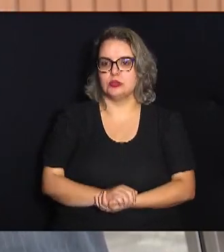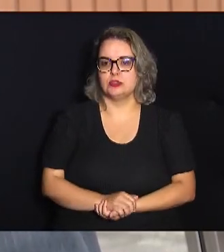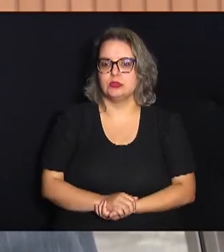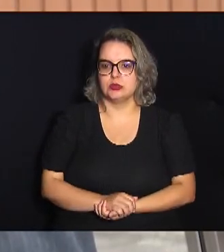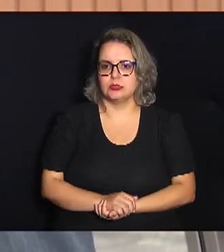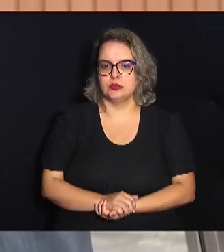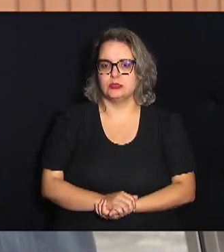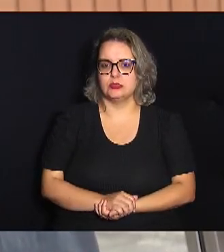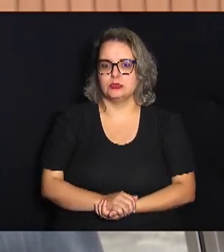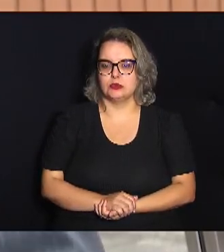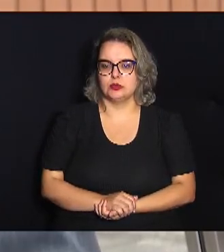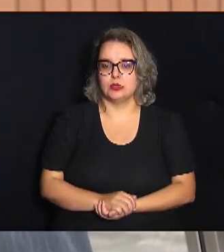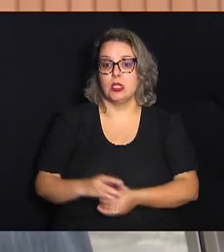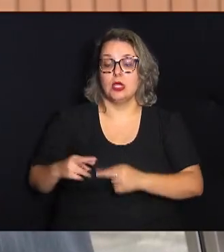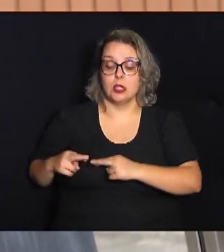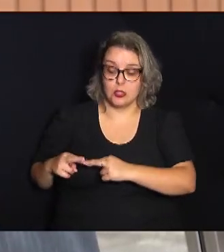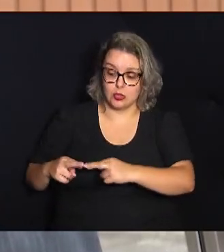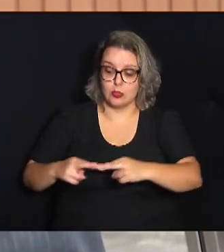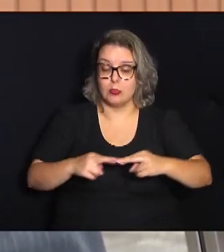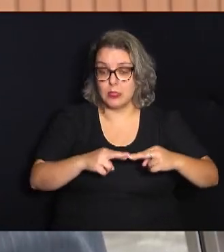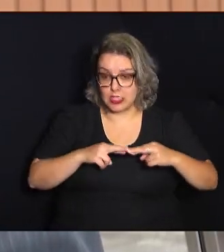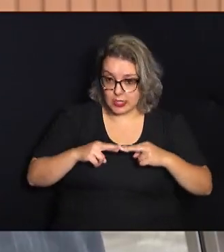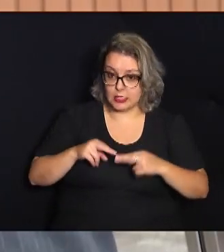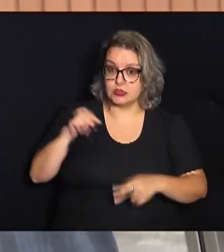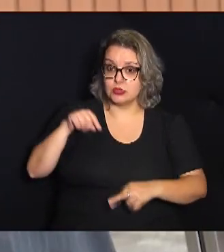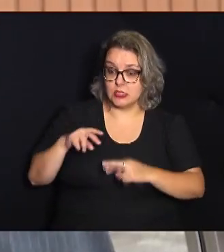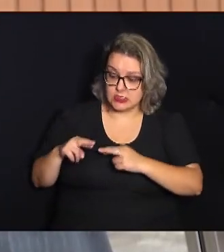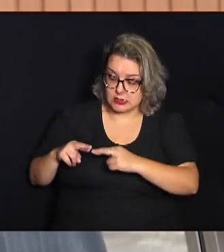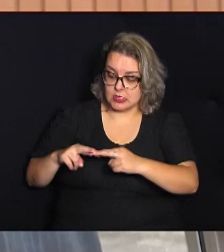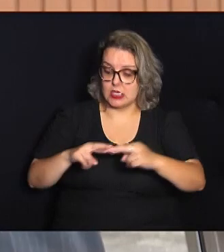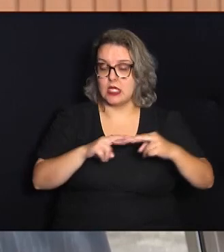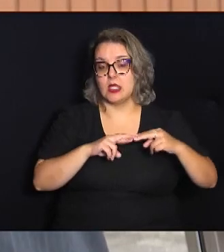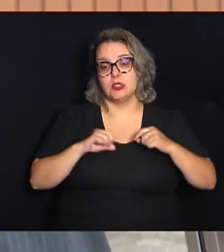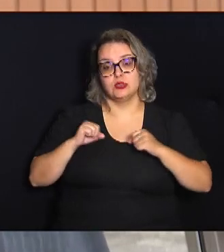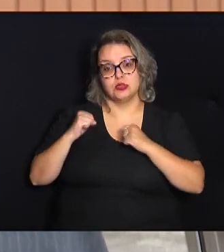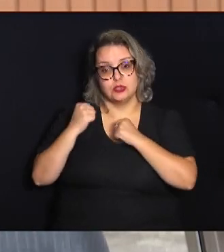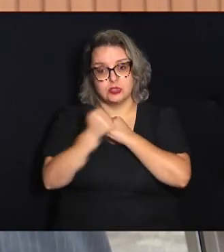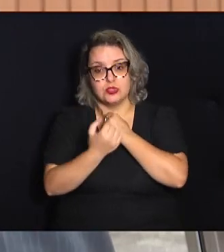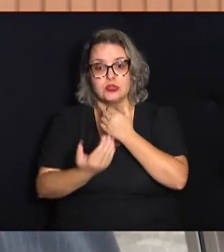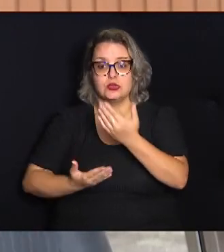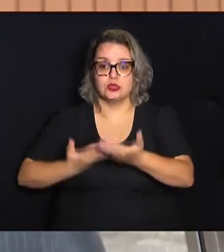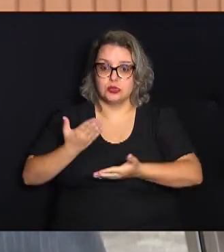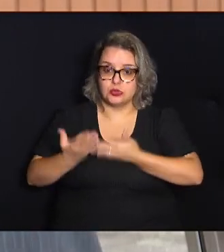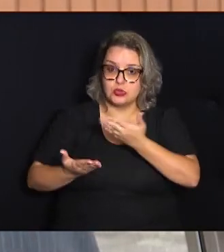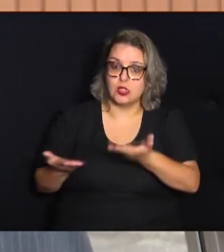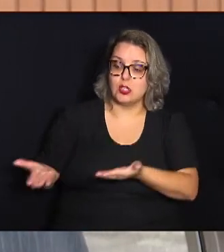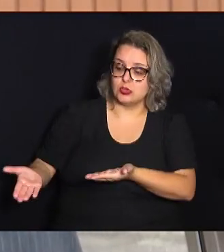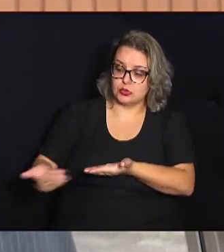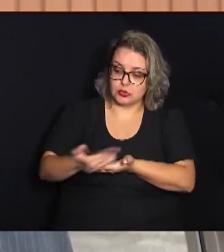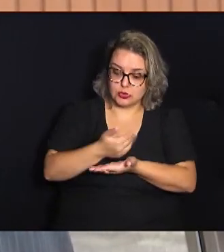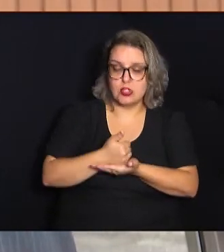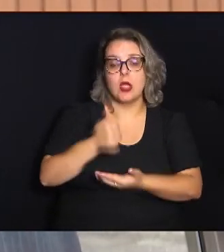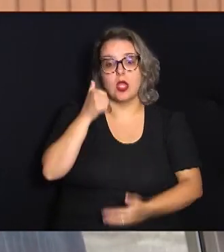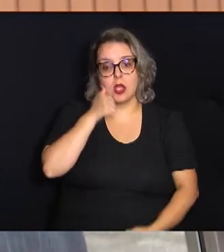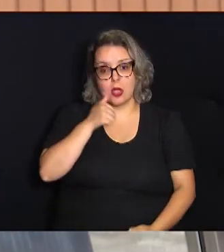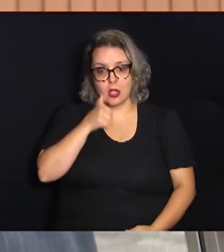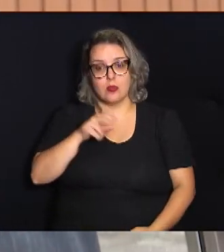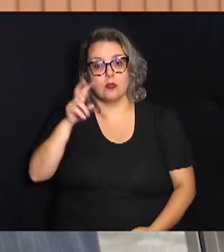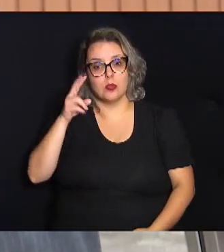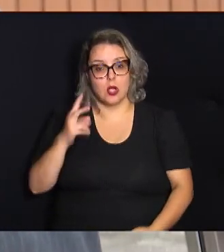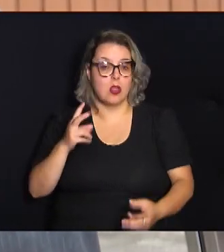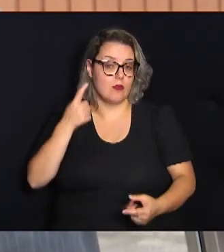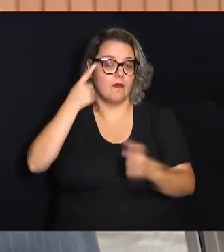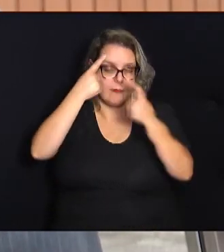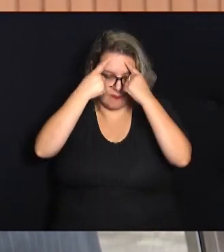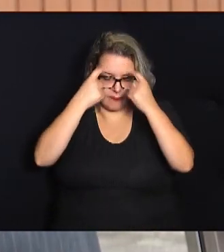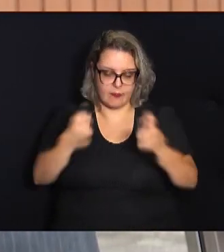e uma rede, essa rede de proteção, de cuidado, de acolhimento a mulheres vítimas de violência. Então